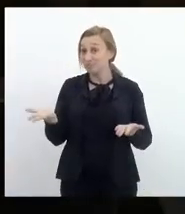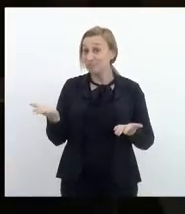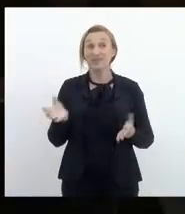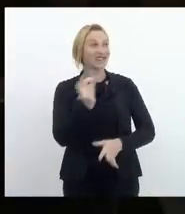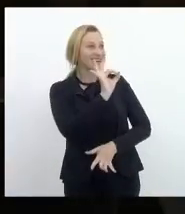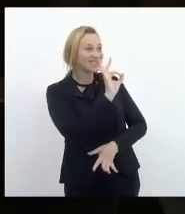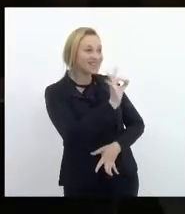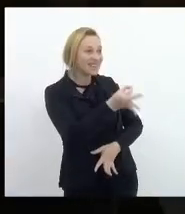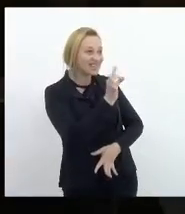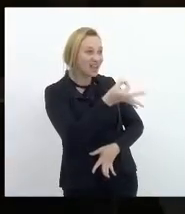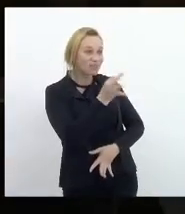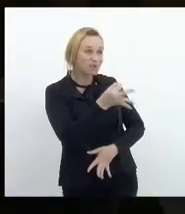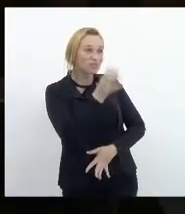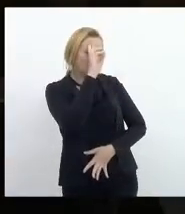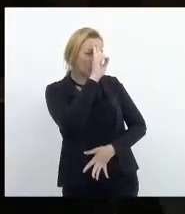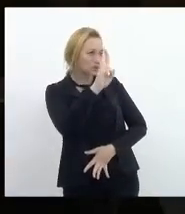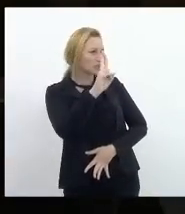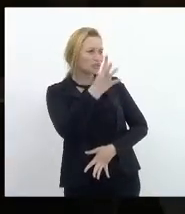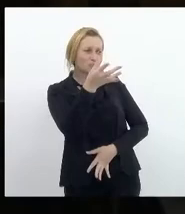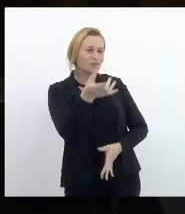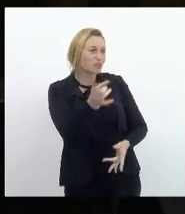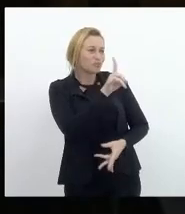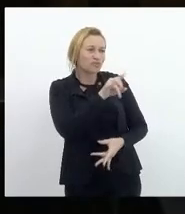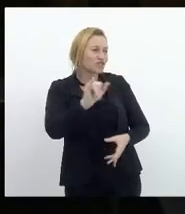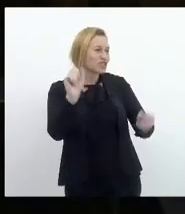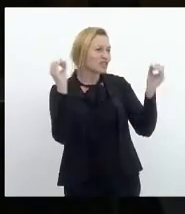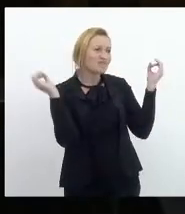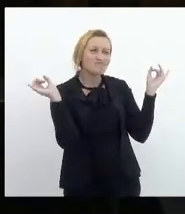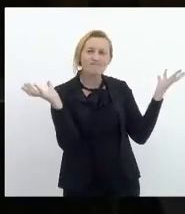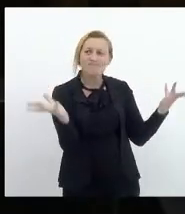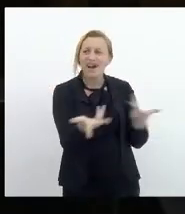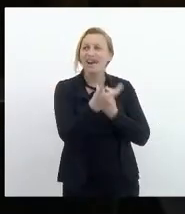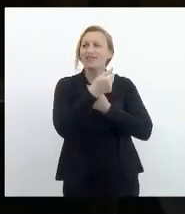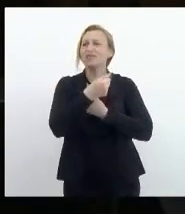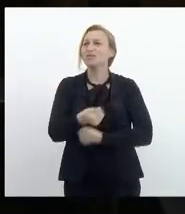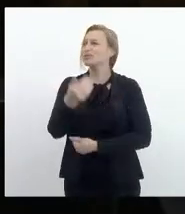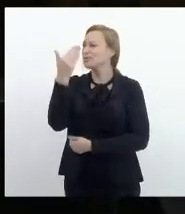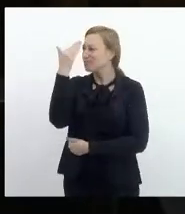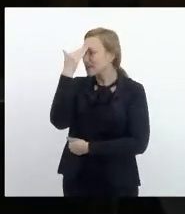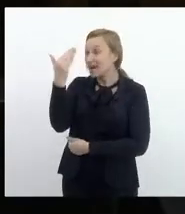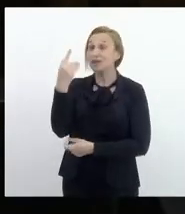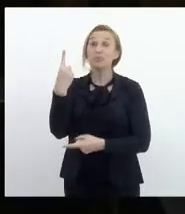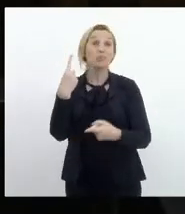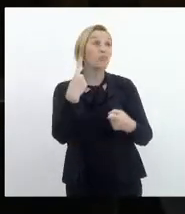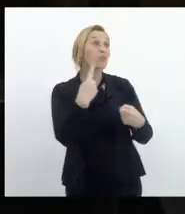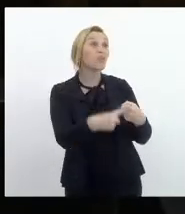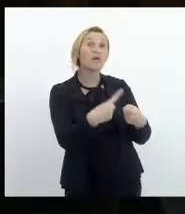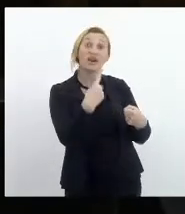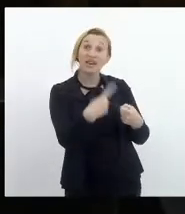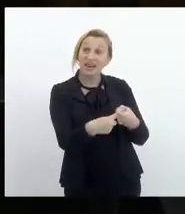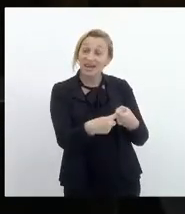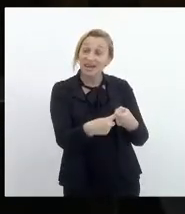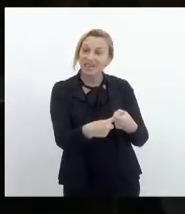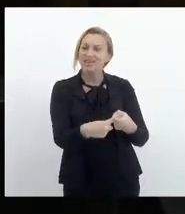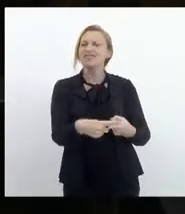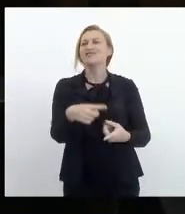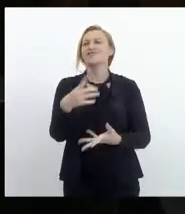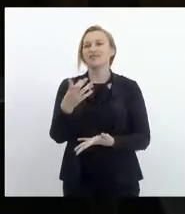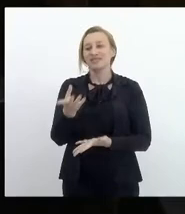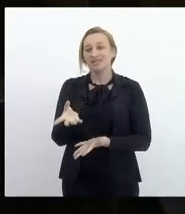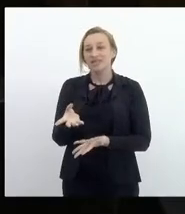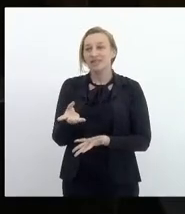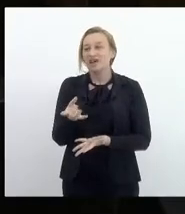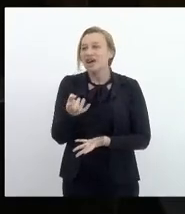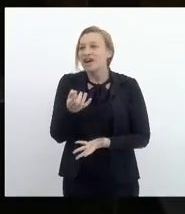excelência uma data memorável obrigado porque são raros